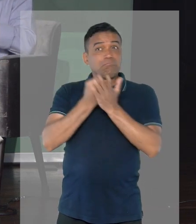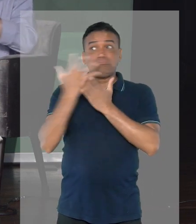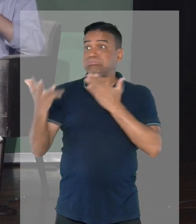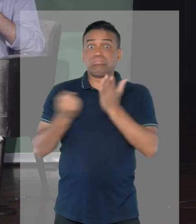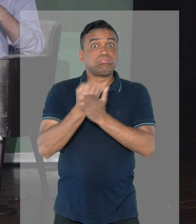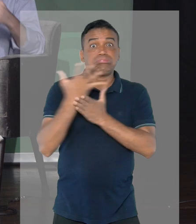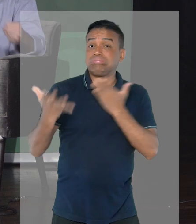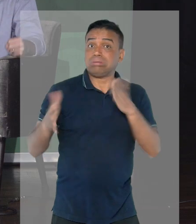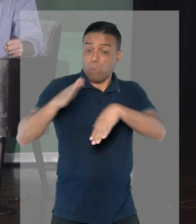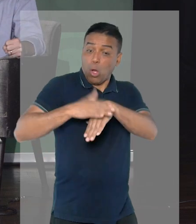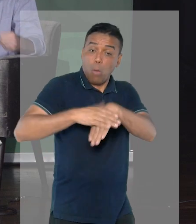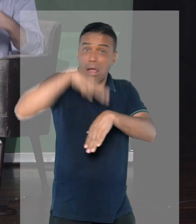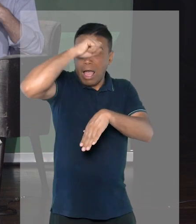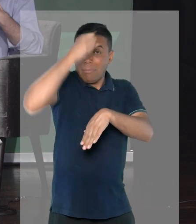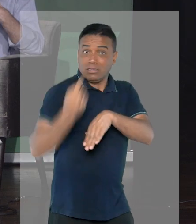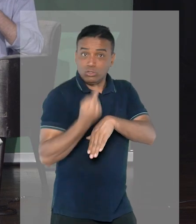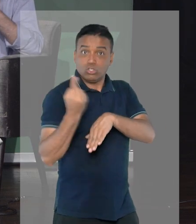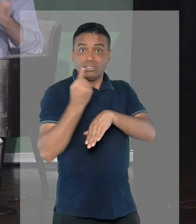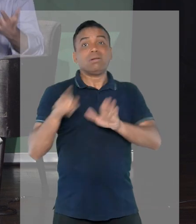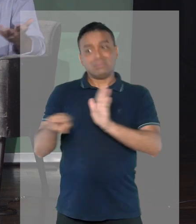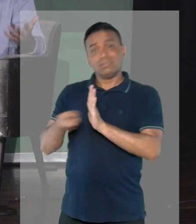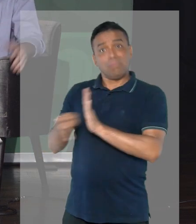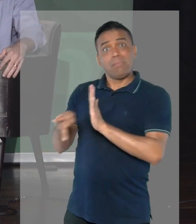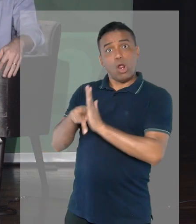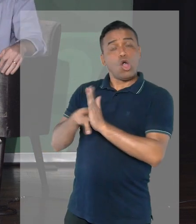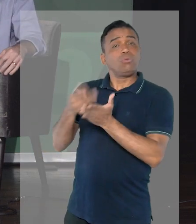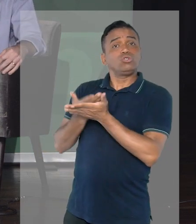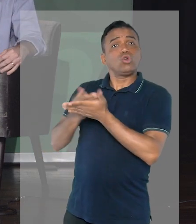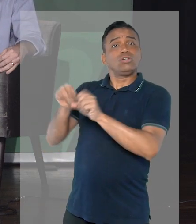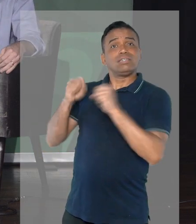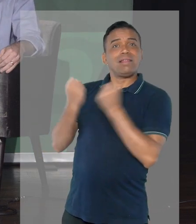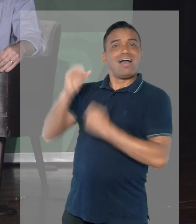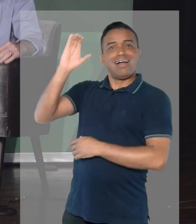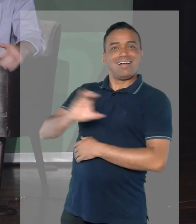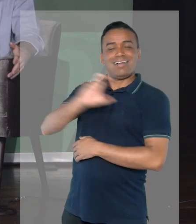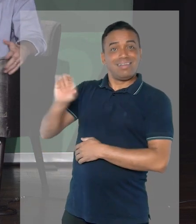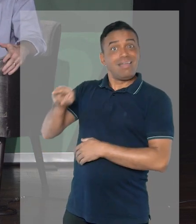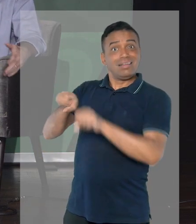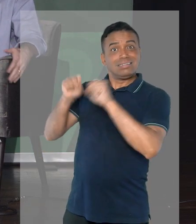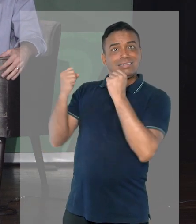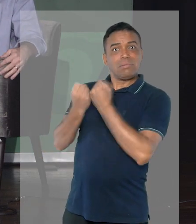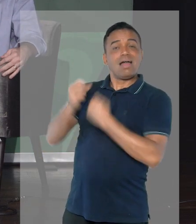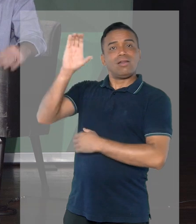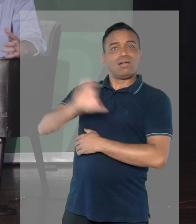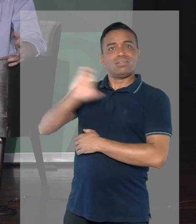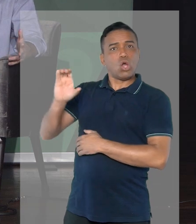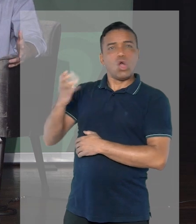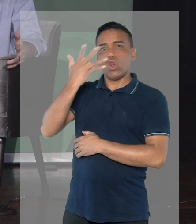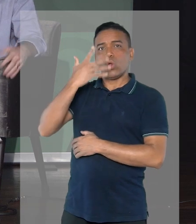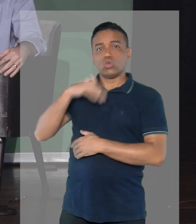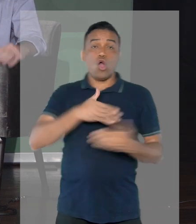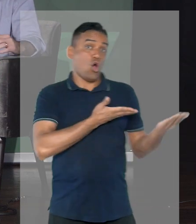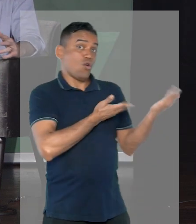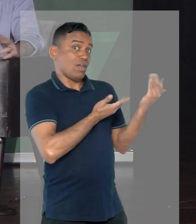Ele tem elementos autodidatas, mas ele tem elementos também, ele estudou no seminário, né? O Leminski foi seminarista beneditino na